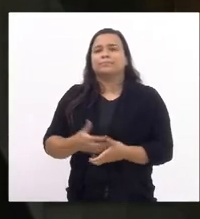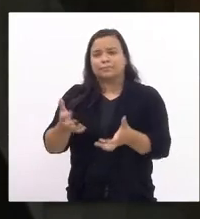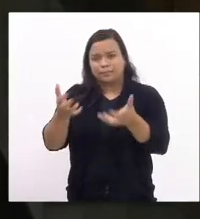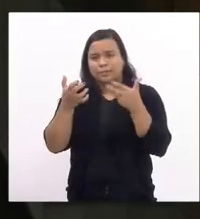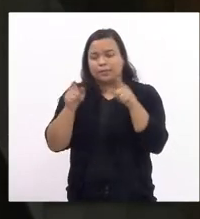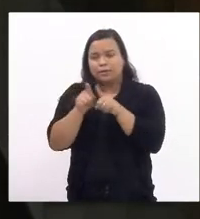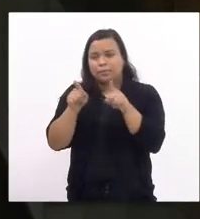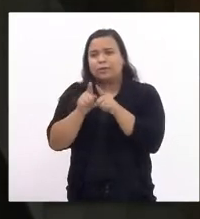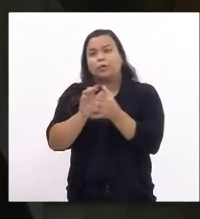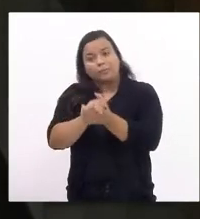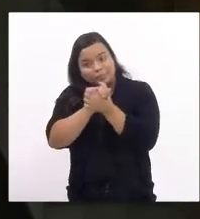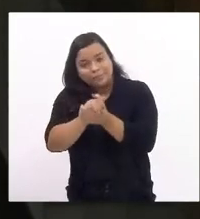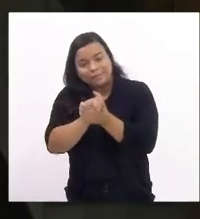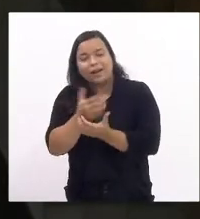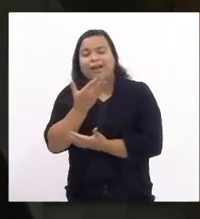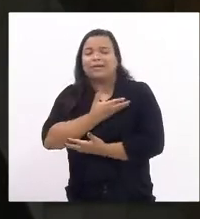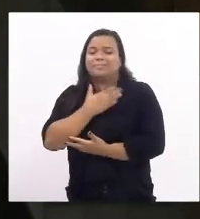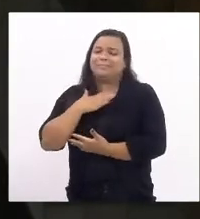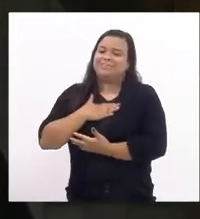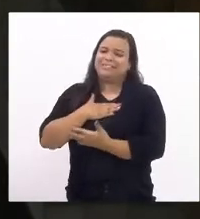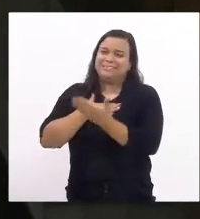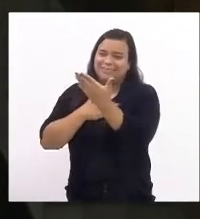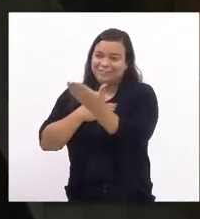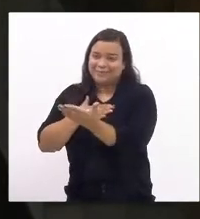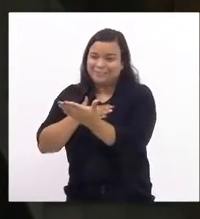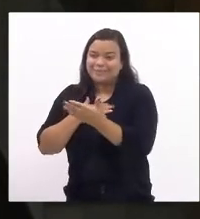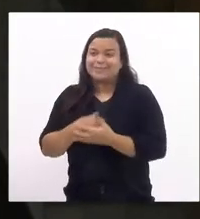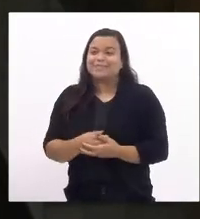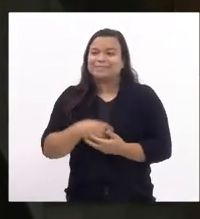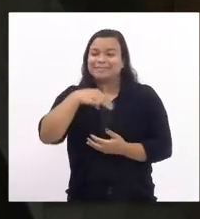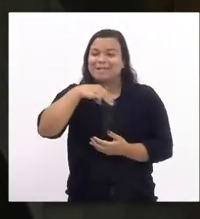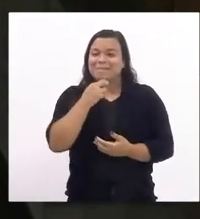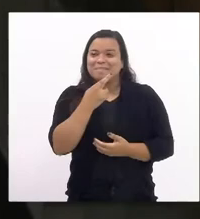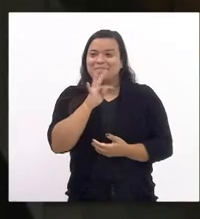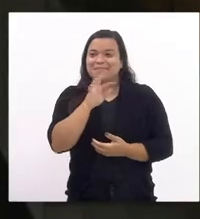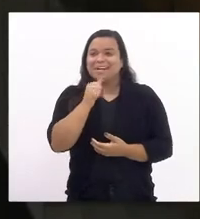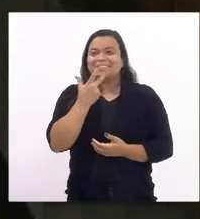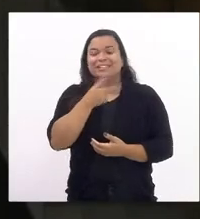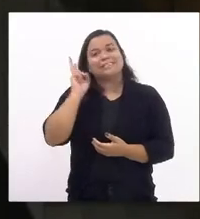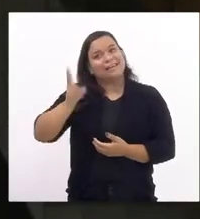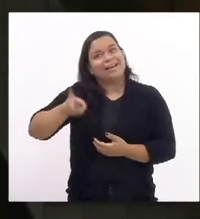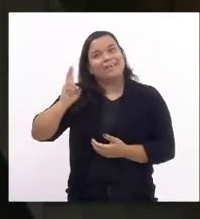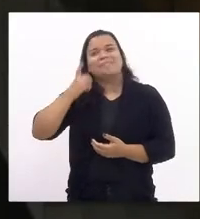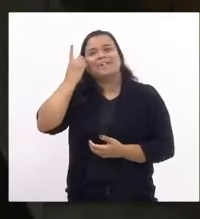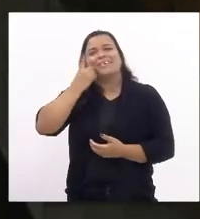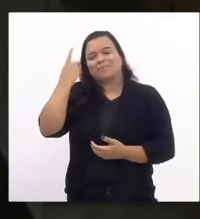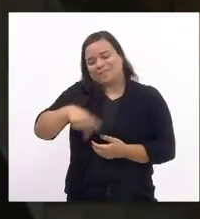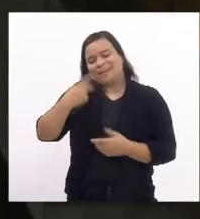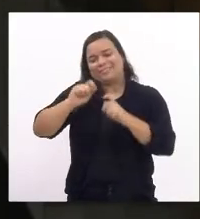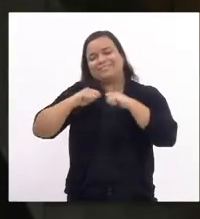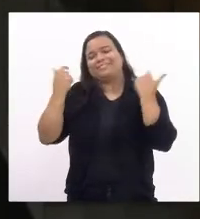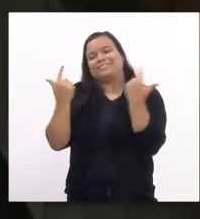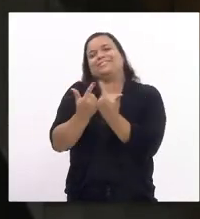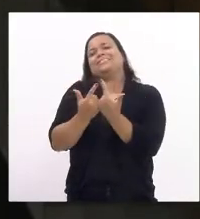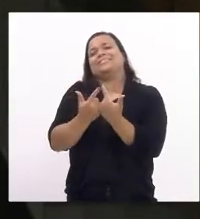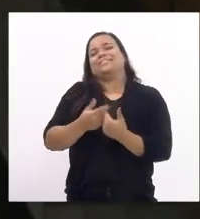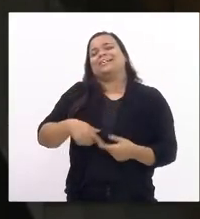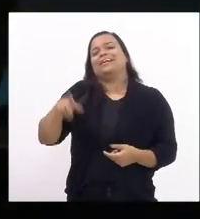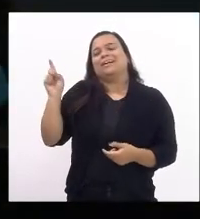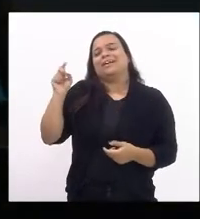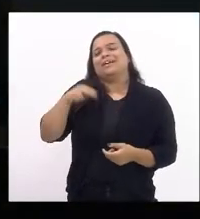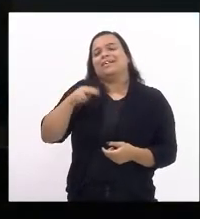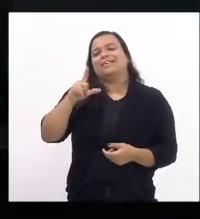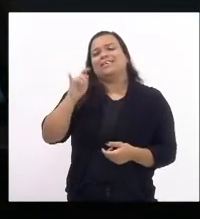cumprimentar meu amigo, como disse Marta, sempre deputado desta casa, Newton